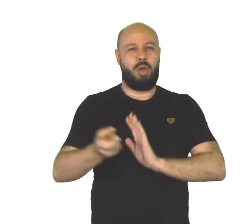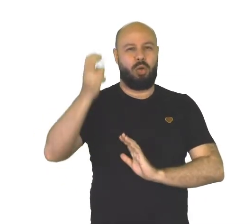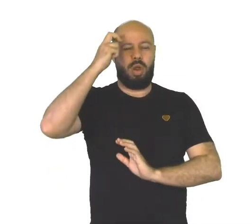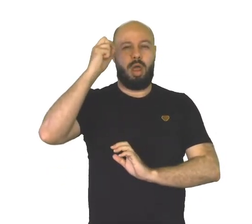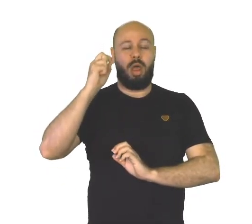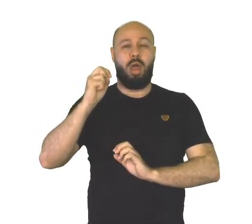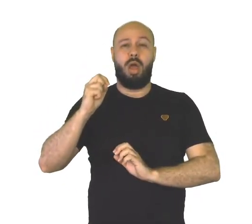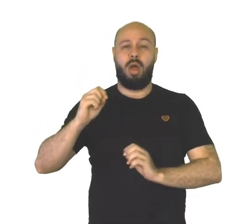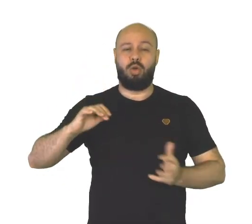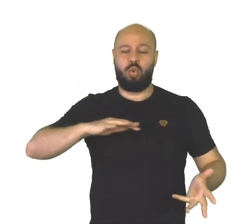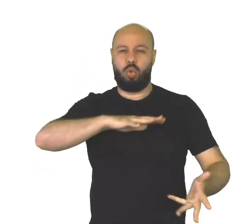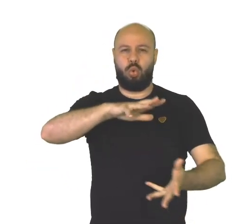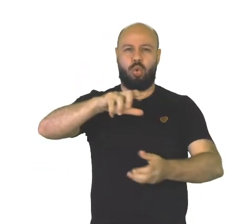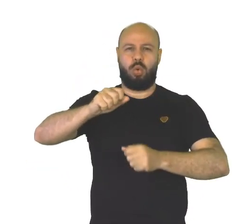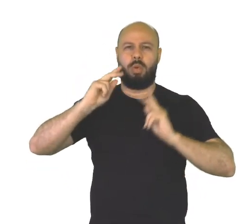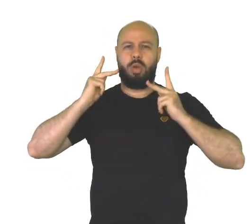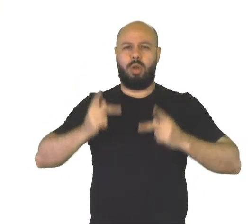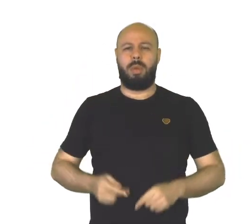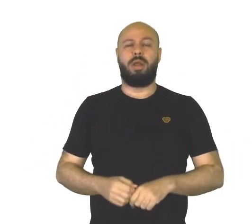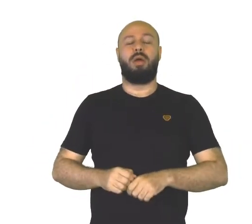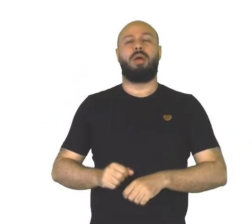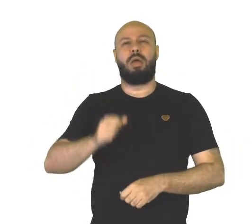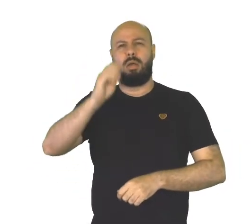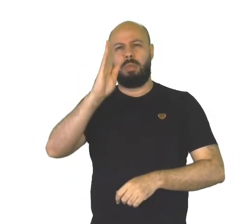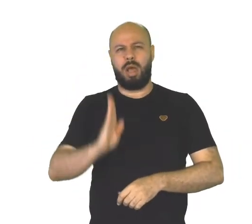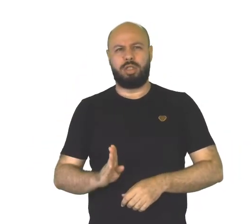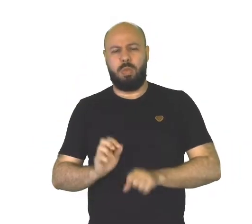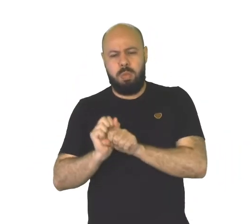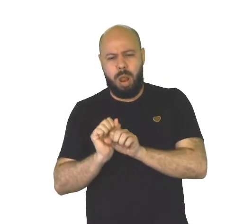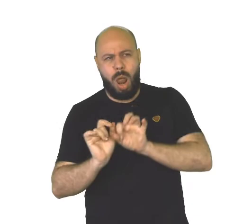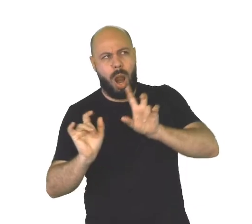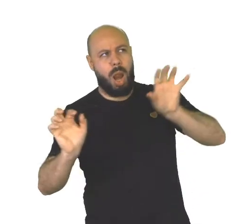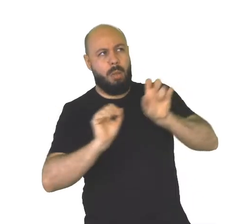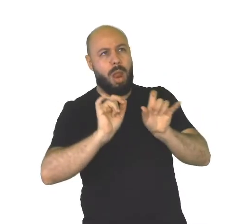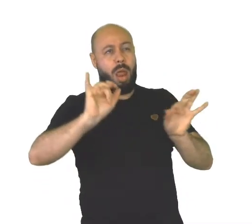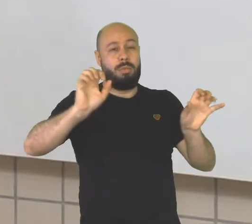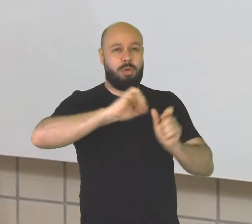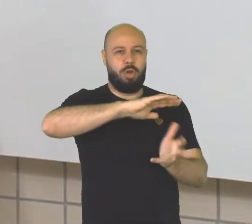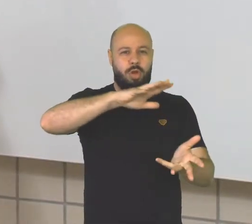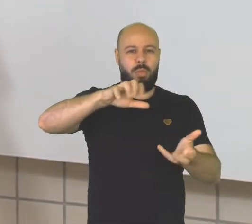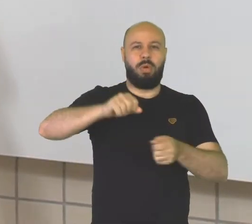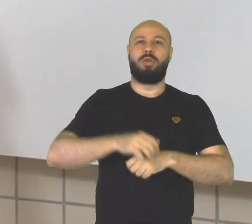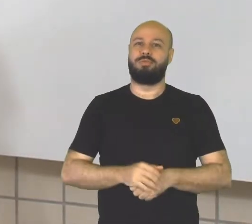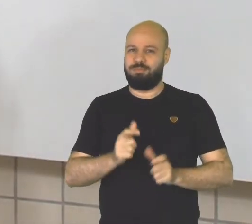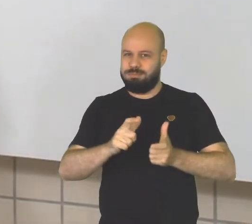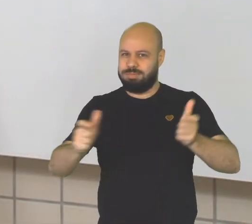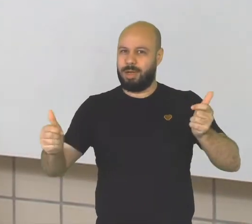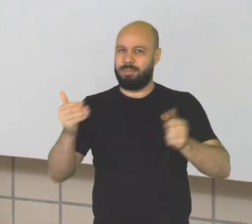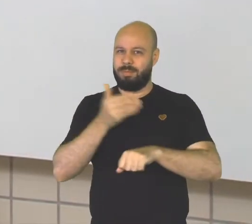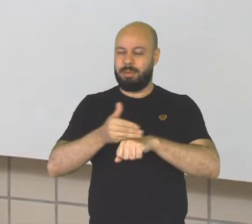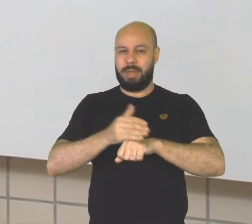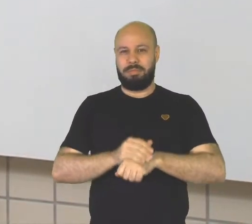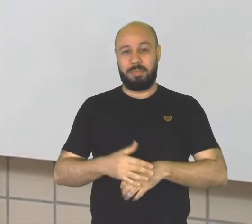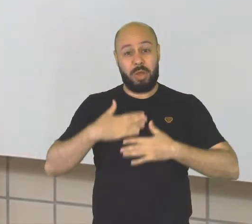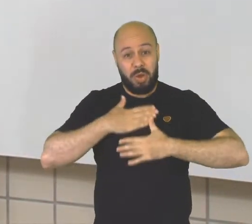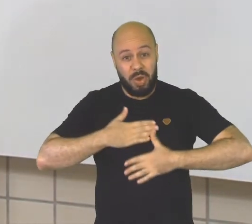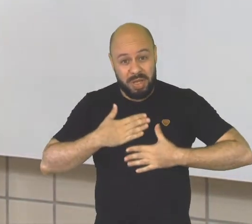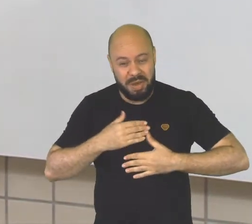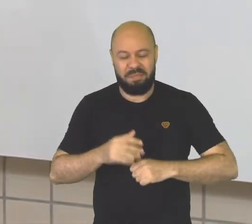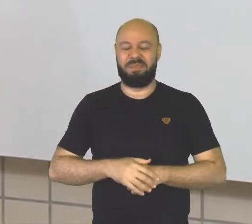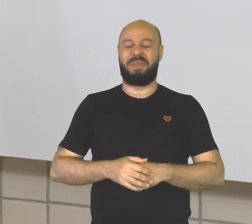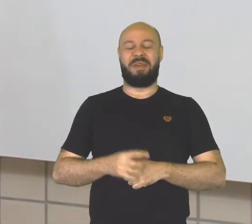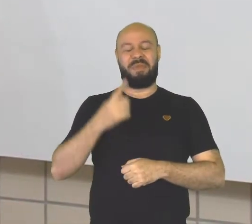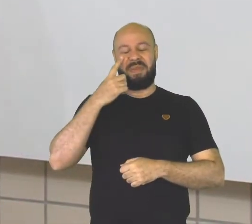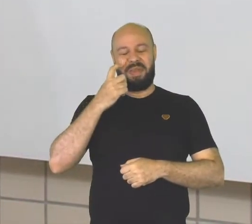Do Brasil foi levada para o mundo inteiro, onde tem milhões de praticantes hoje em dia. E aí, gostaram? Bem legal, né? Bem